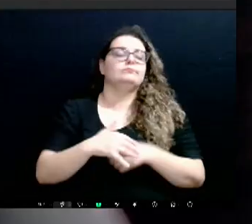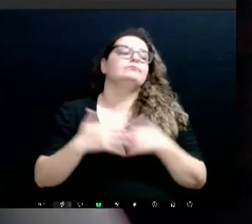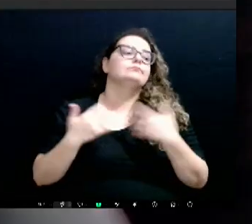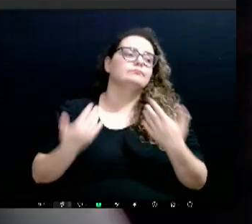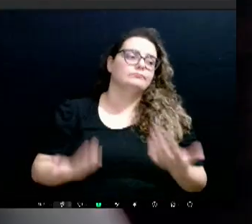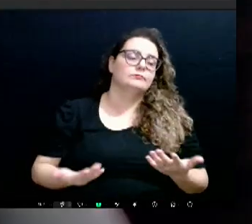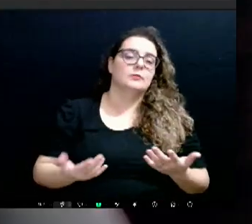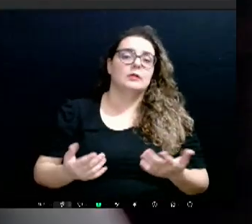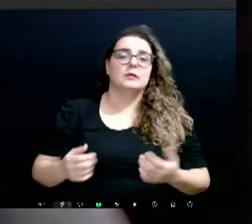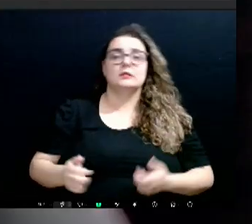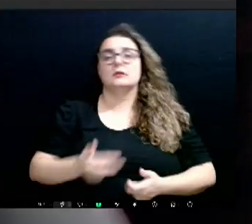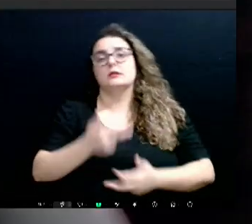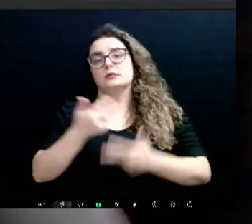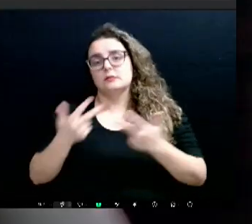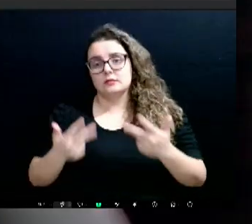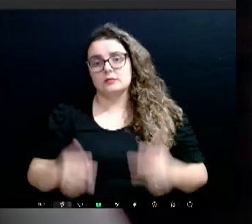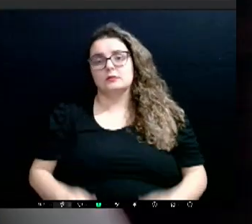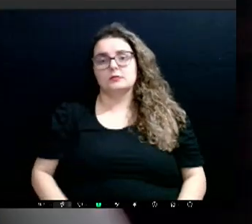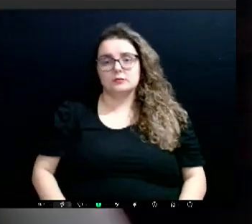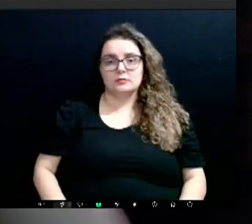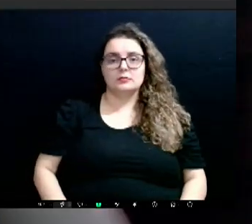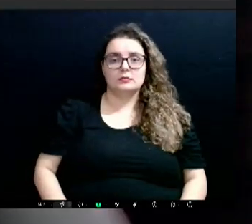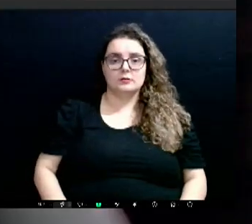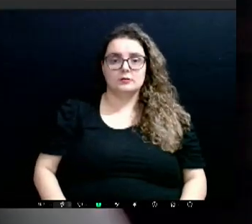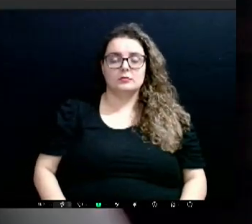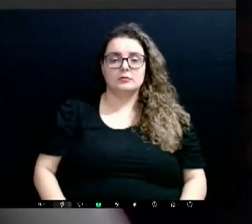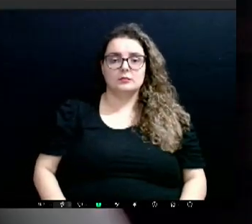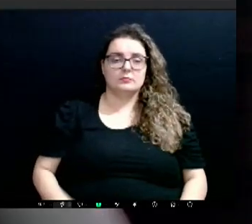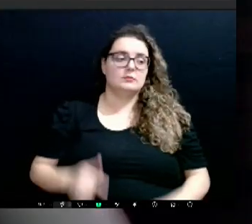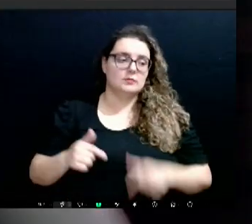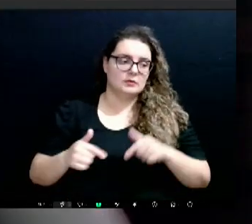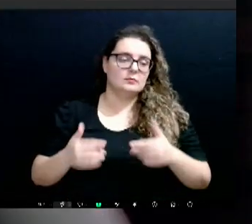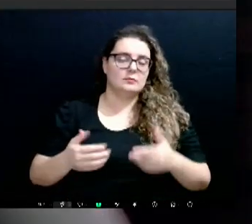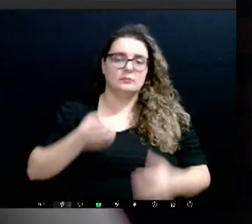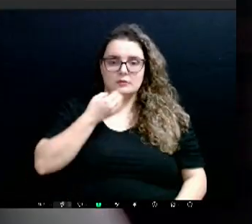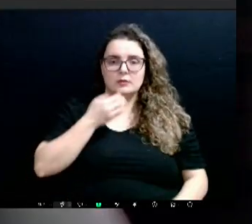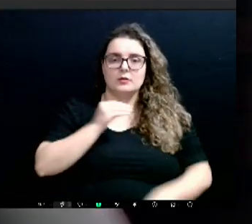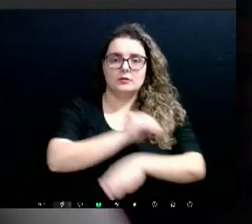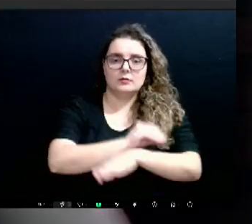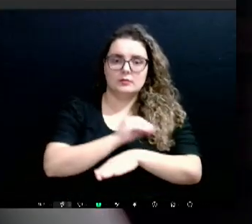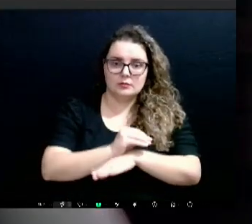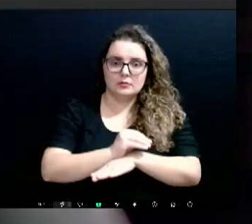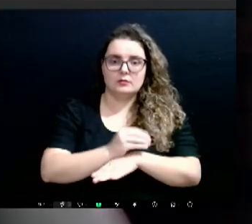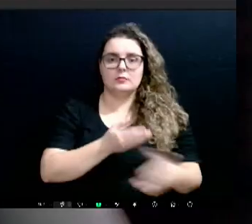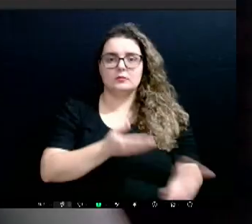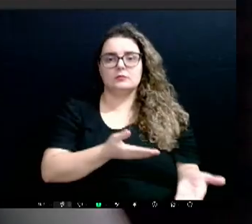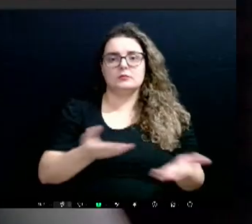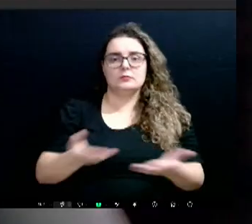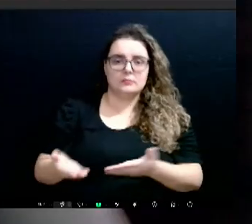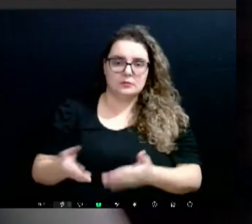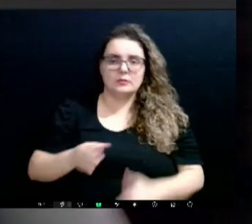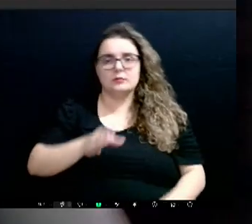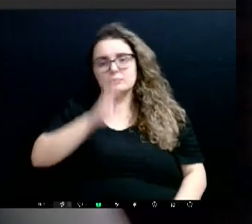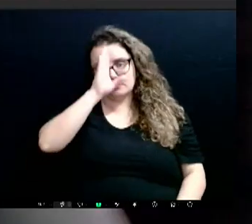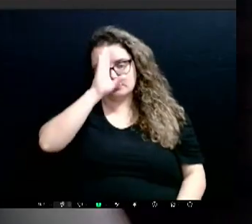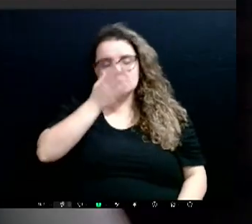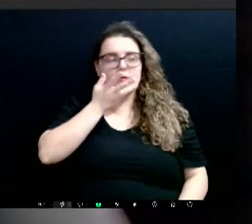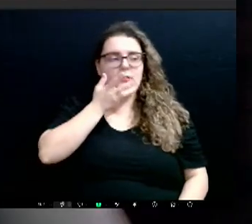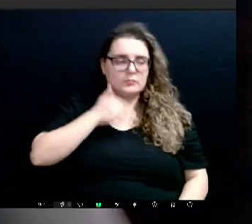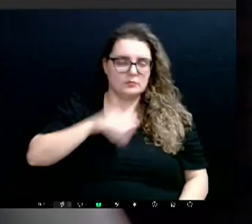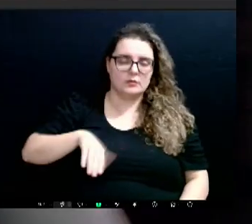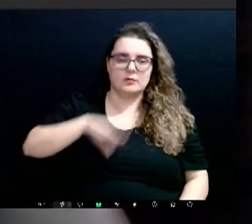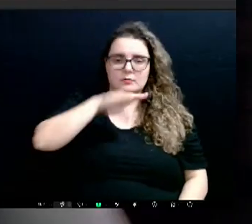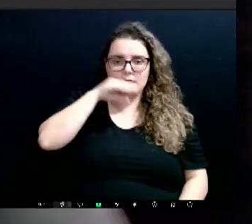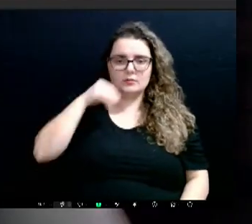novidade tem que ela estar sendo bem trabalhada, com cuidado sendo apresentado, principalmente para as crianças, para os adolescentes, e a gente vê